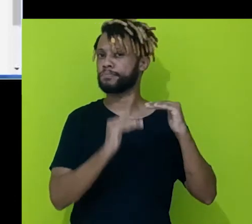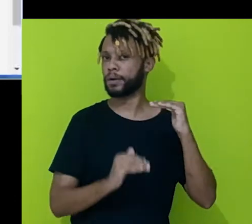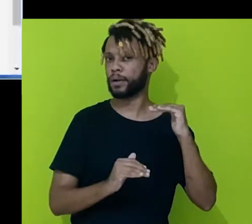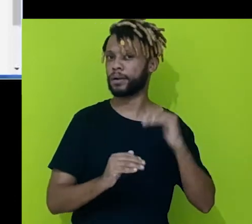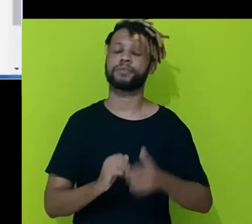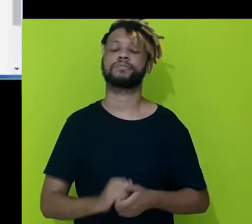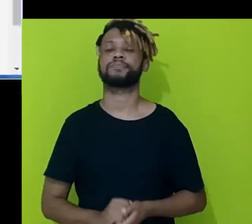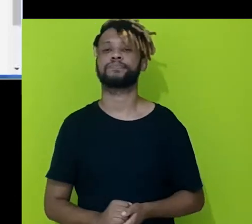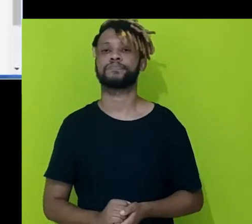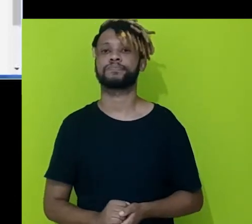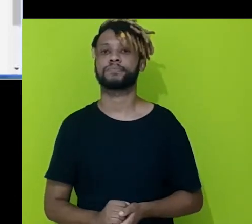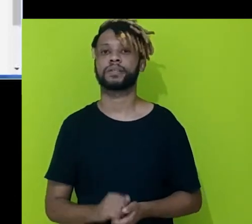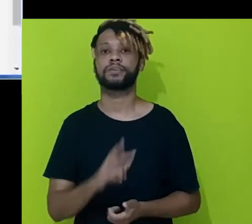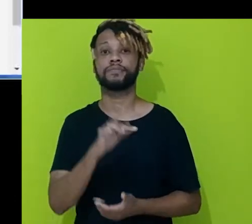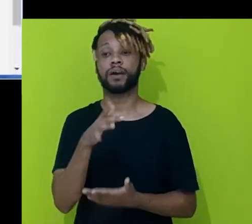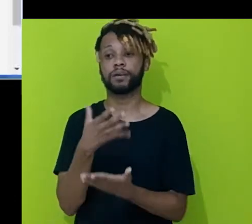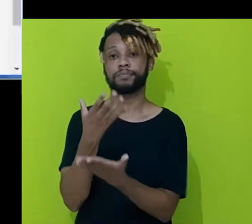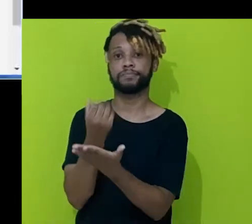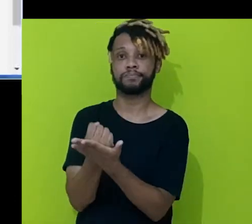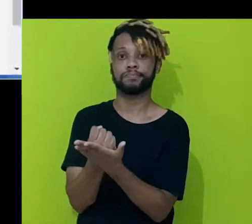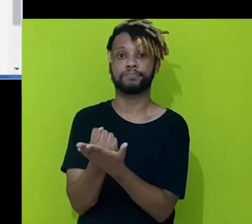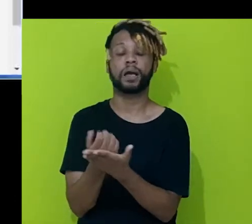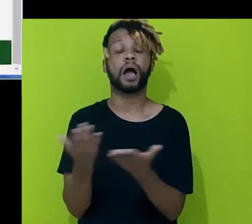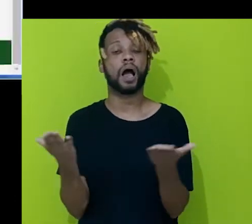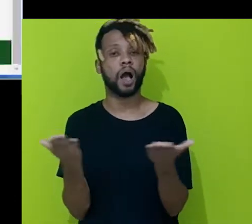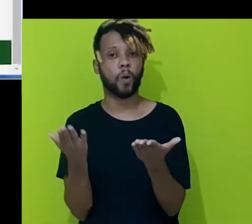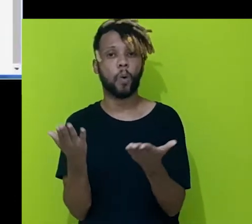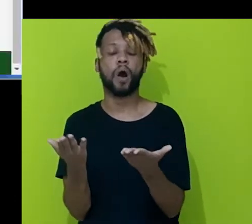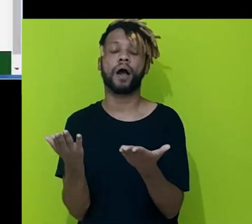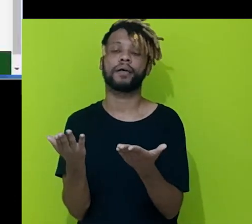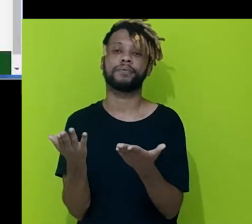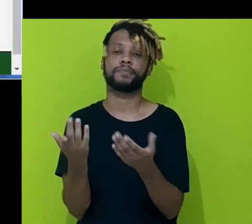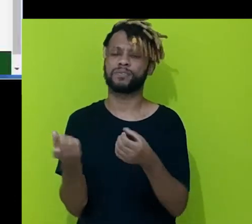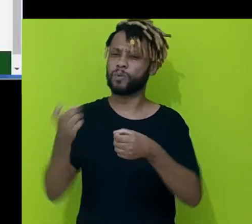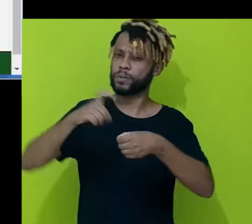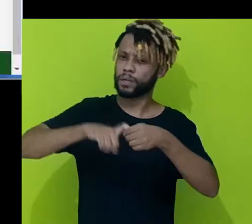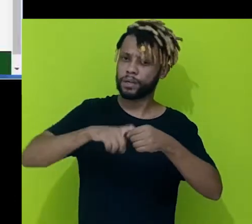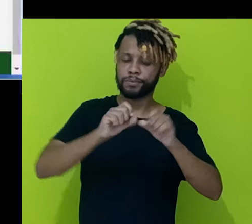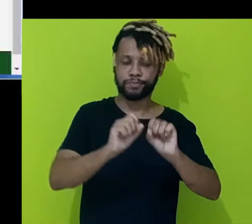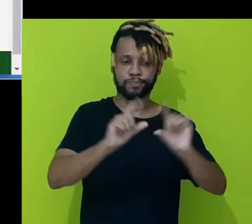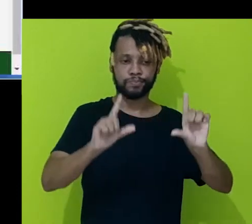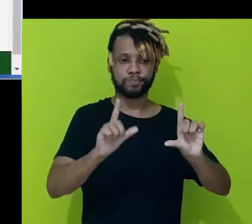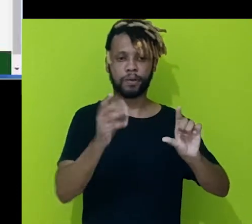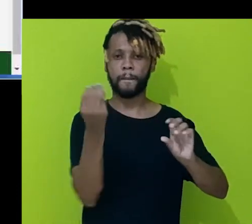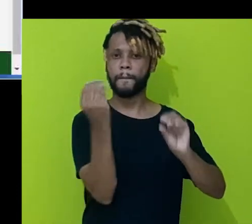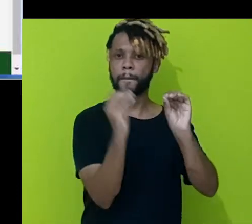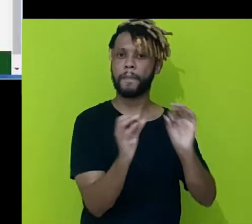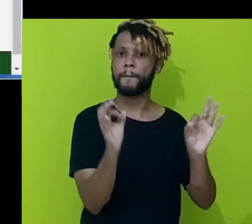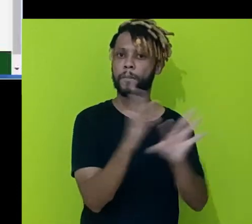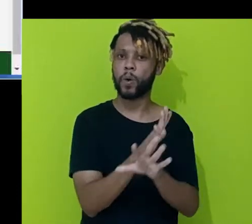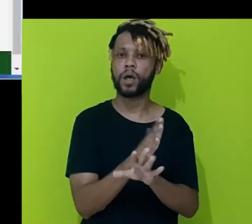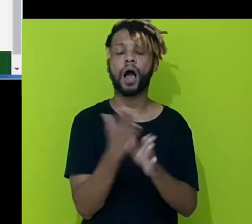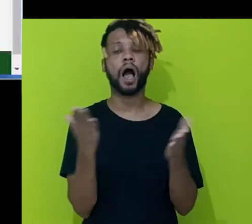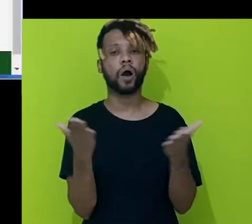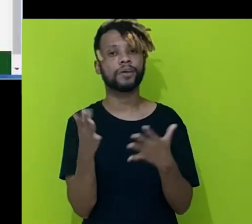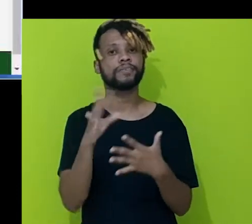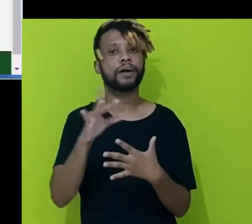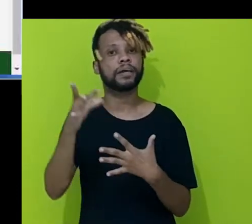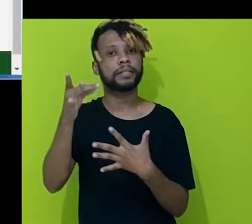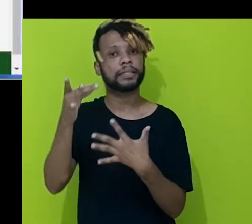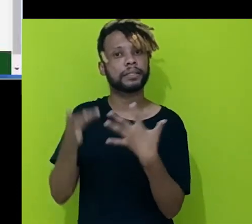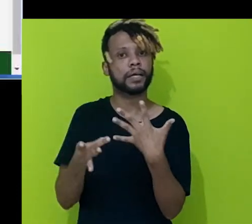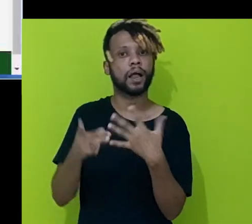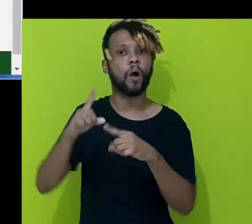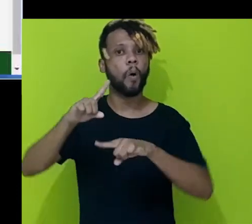volta. Agora o projeto já está, apresentações de canto coral já está preenchido, nós vamos detalhar o produto